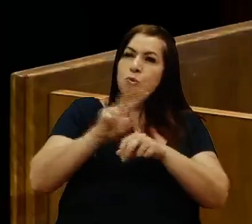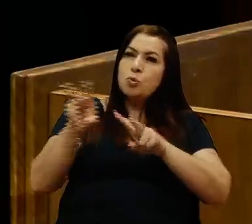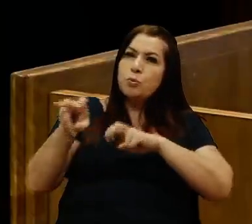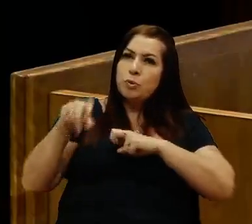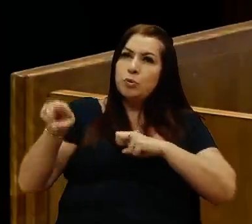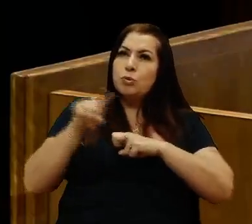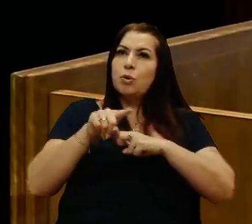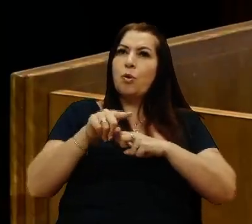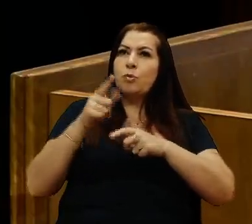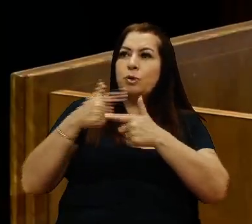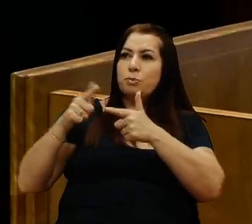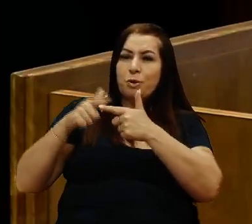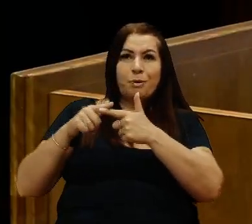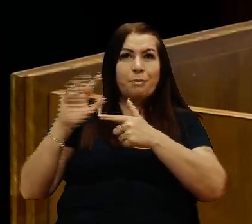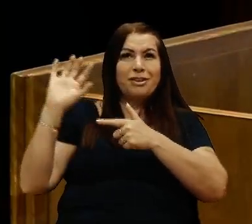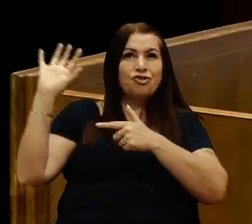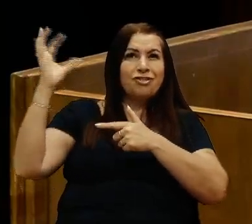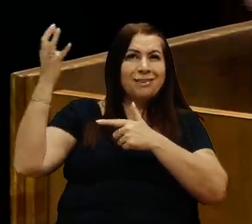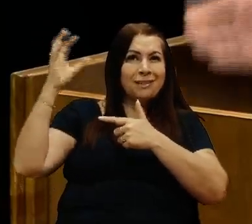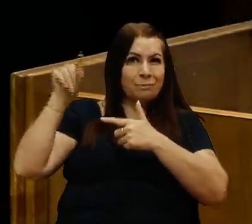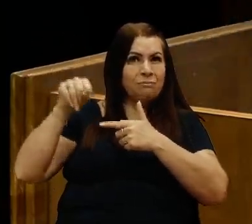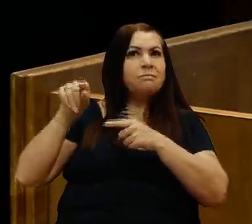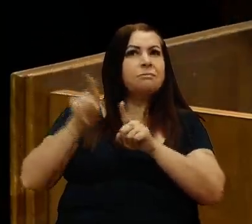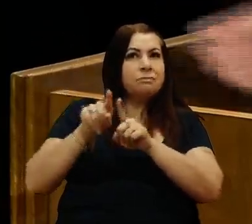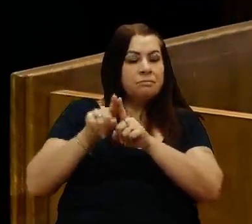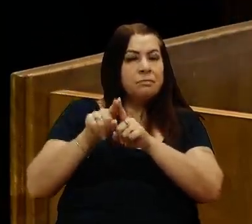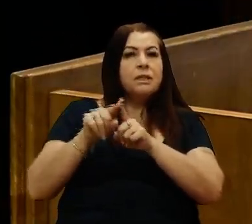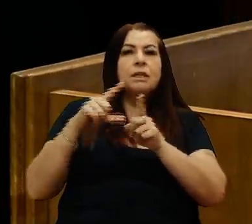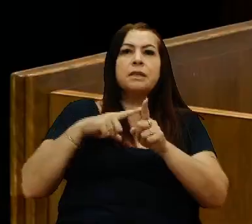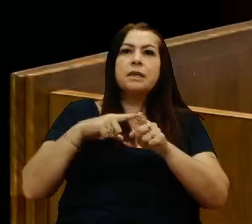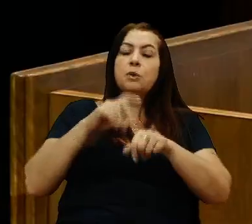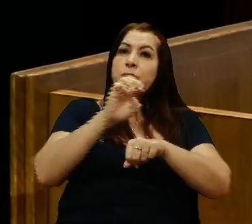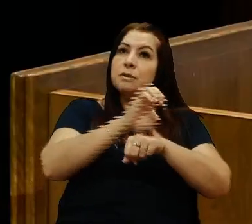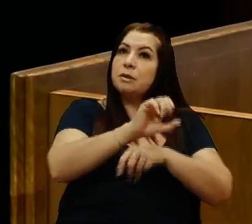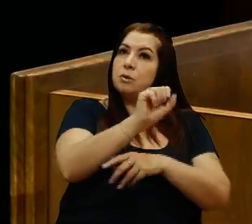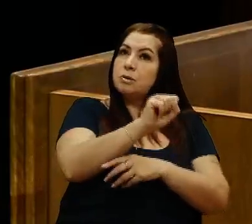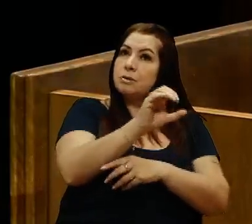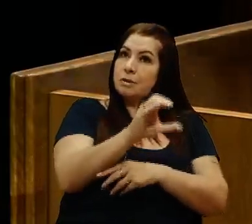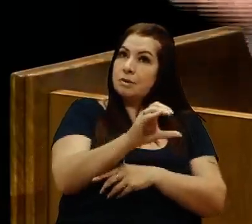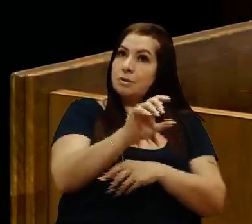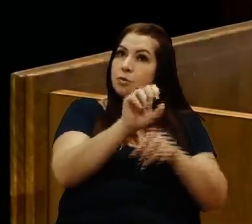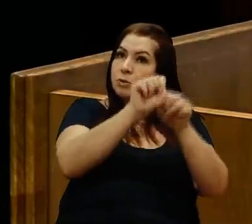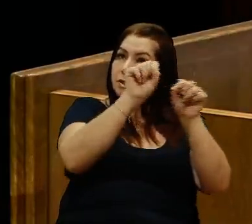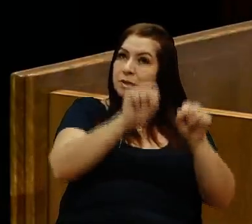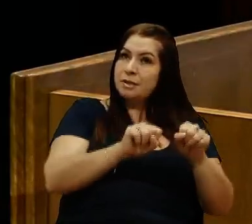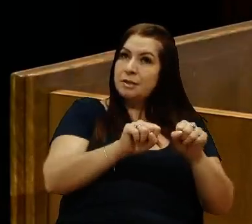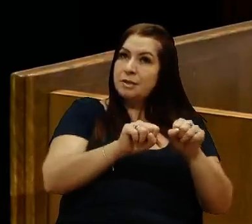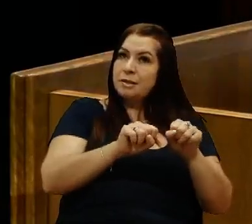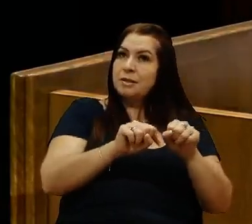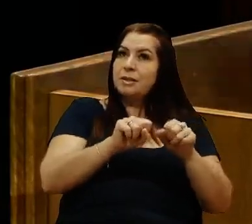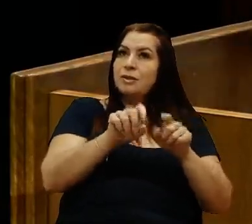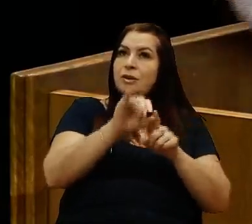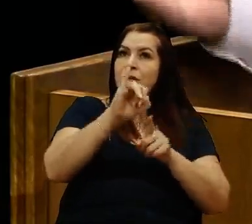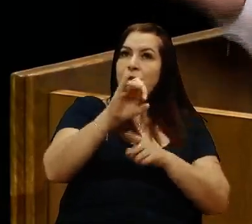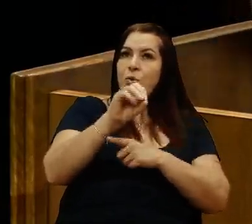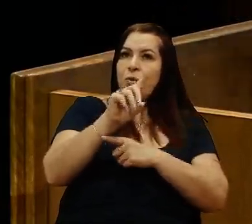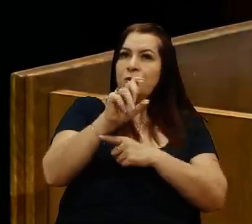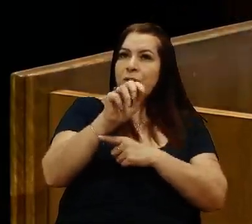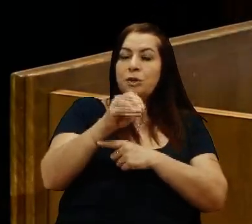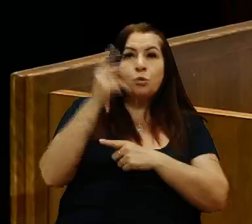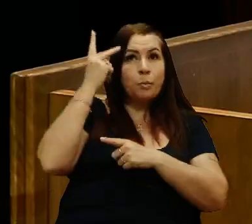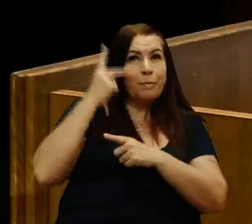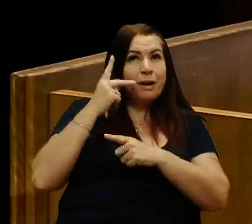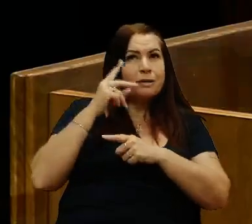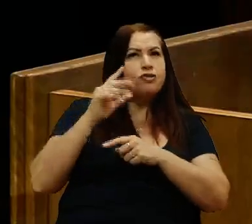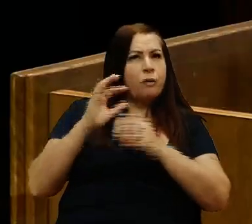problemas climáticos. Nós vemos o estado de Santa Catarina com o sistema do iodeto de prata já funcionando há muito tempo e